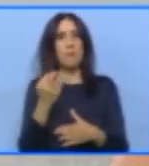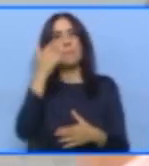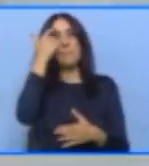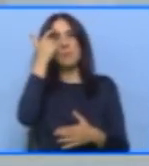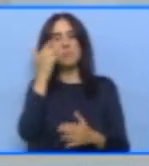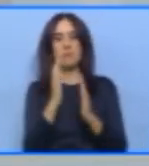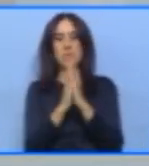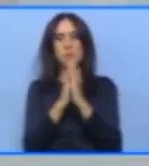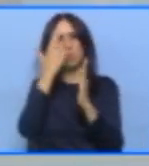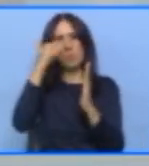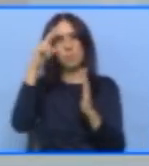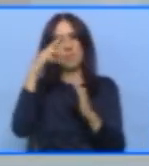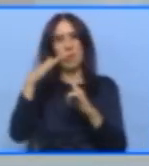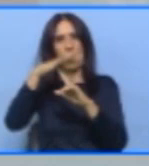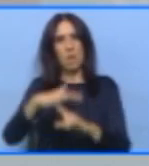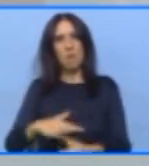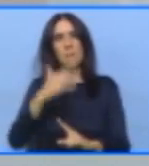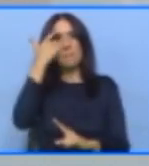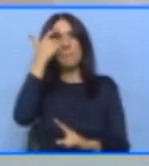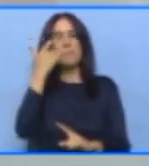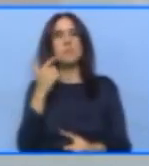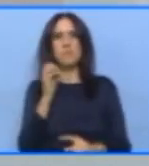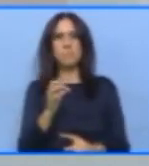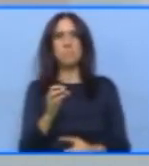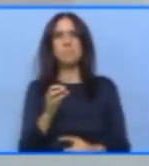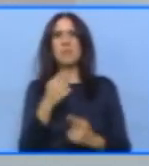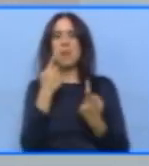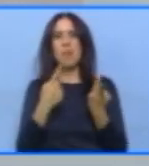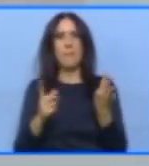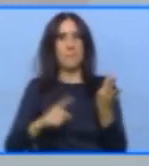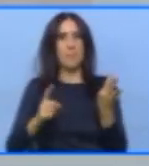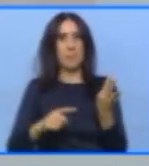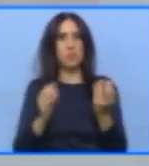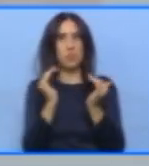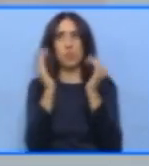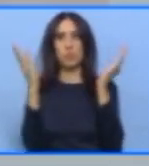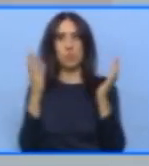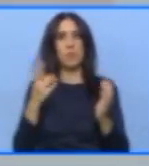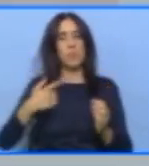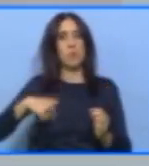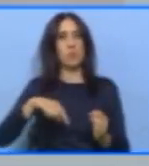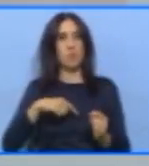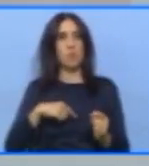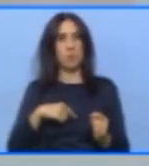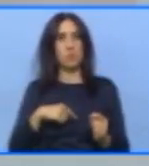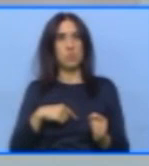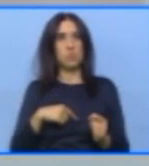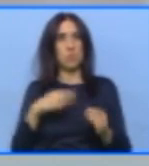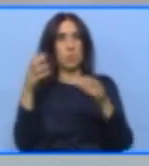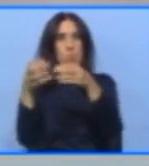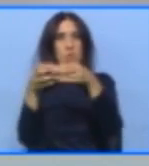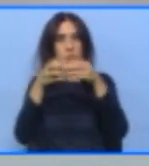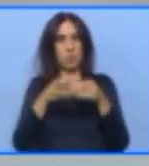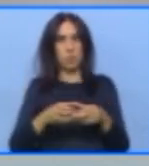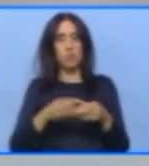Moçambique ia ser sufocada, e isso era uma convicção muito cá no exterior, quando nós vínhamos para a viagem ao